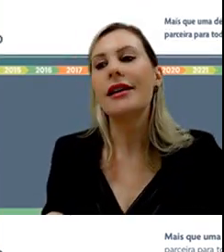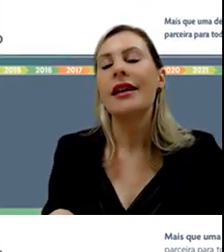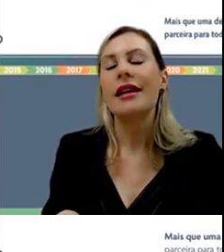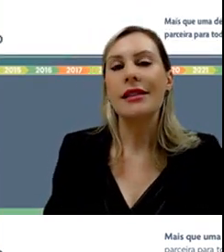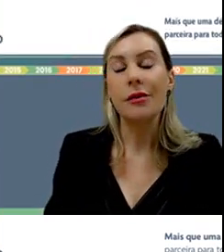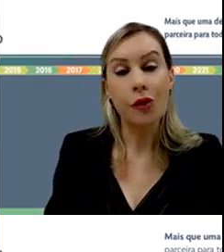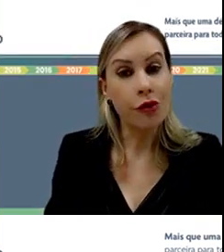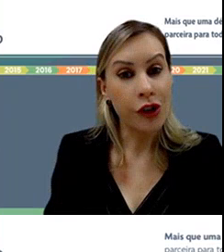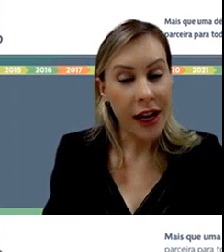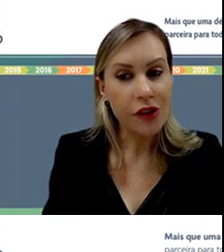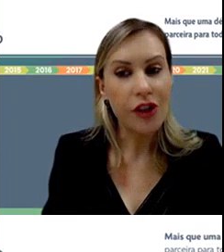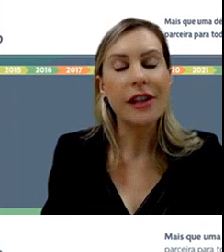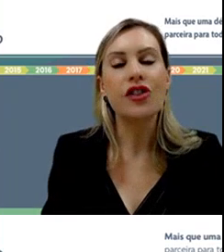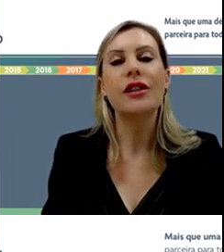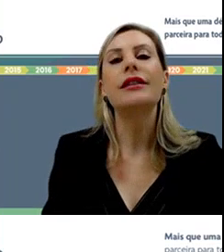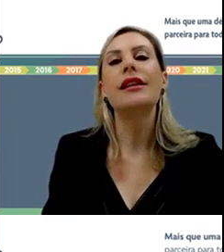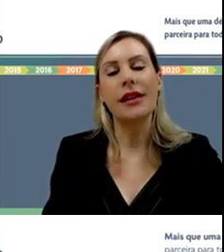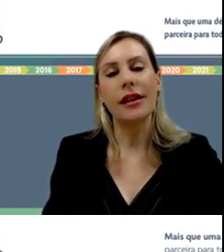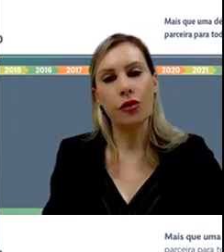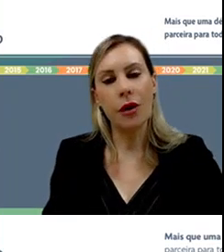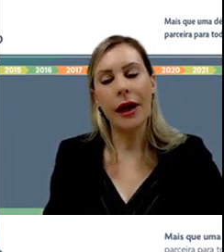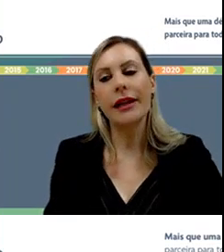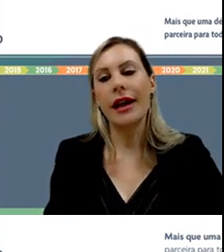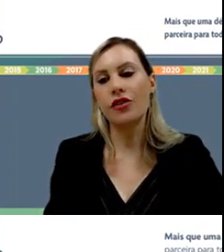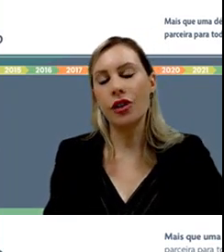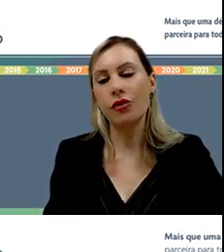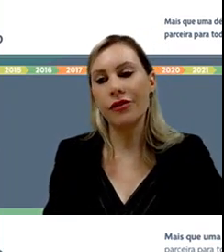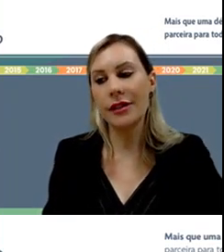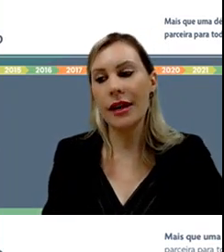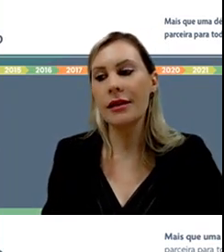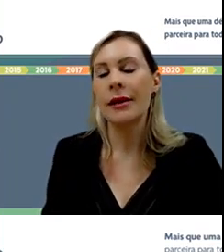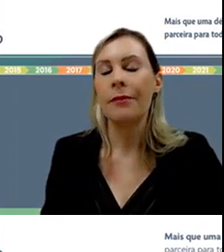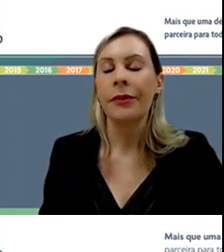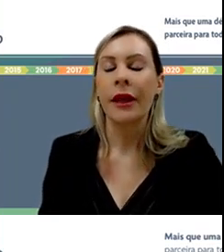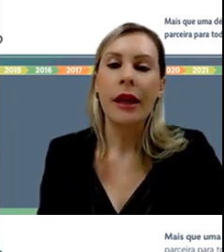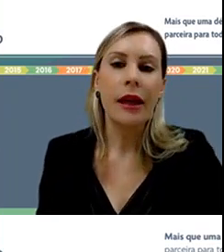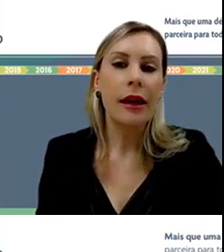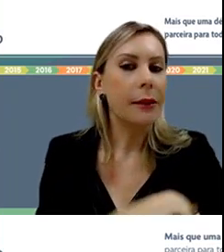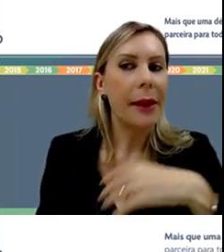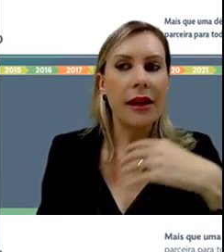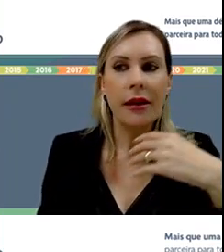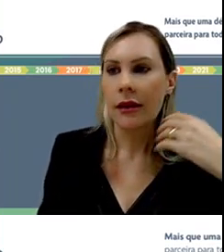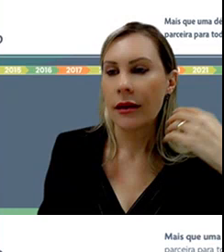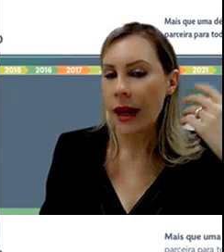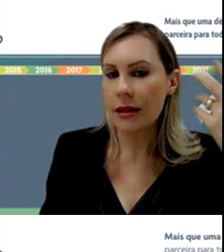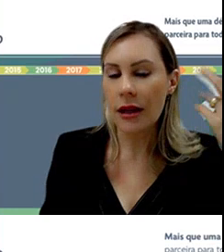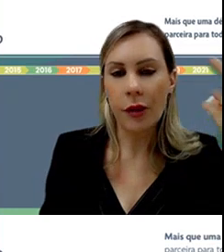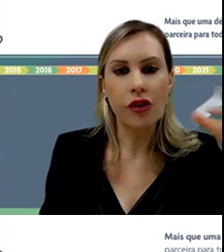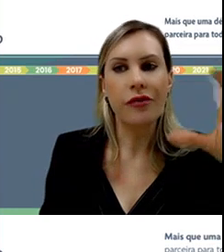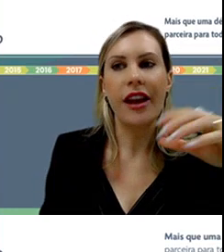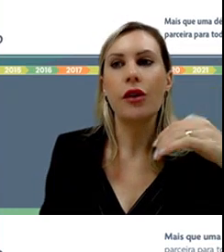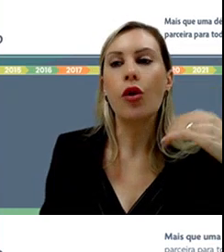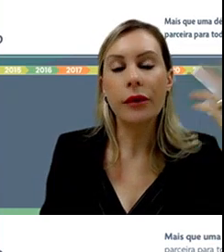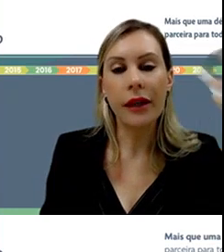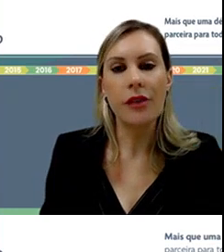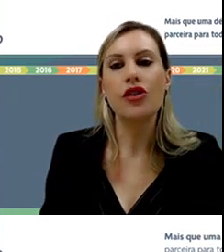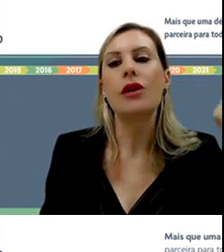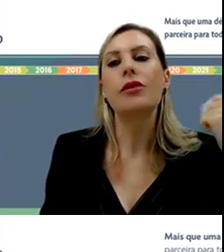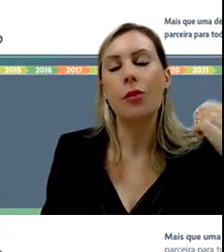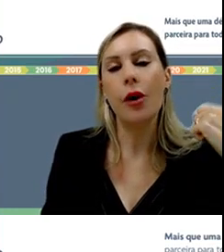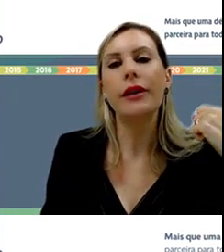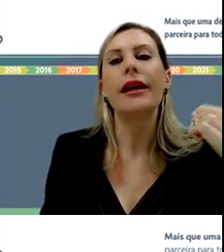Patrícia, estamos com o gerente Alexandre, eles atuam aí na região de vocês. E também, né, se alguém tiver em